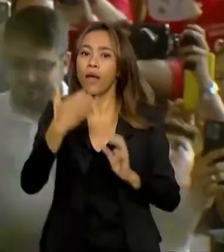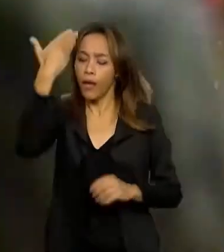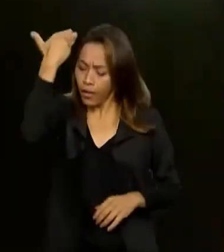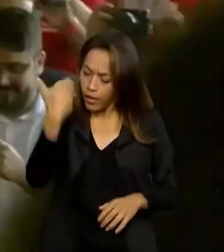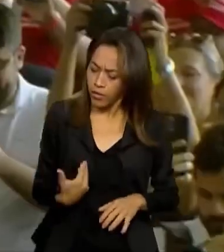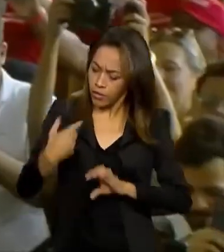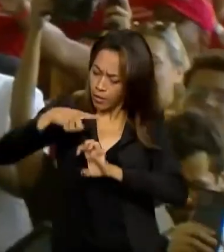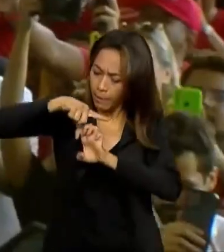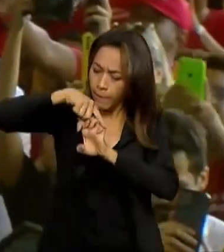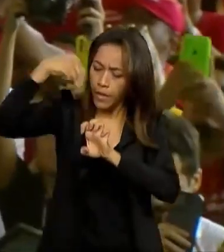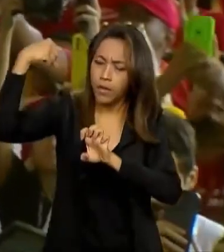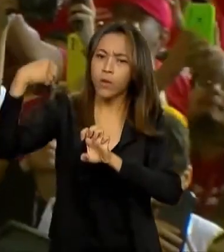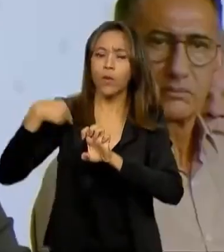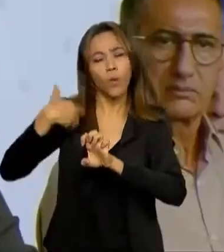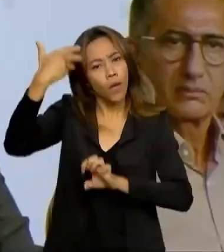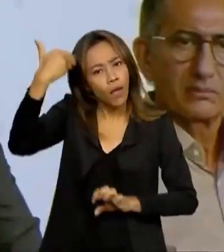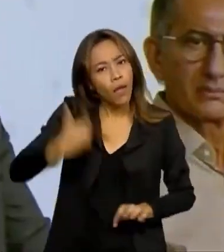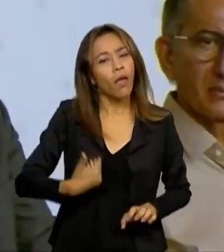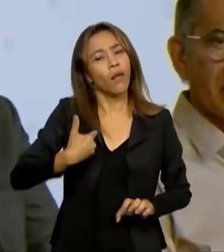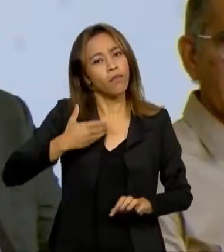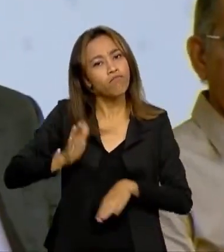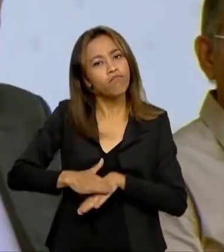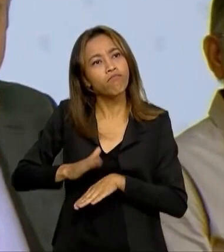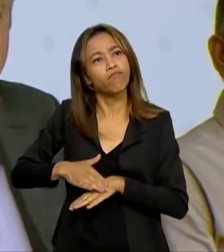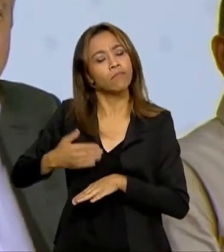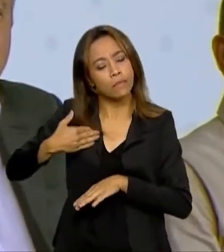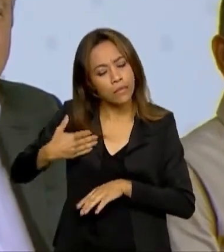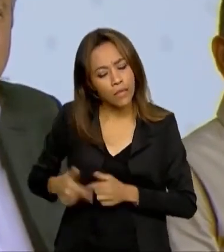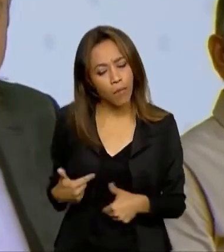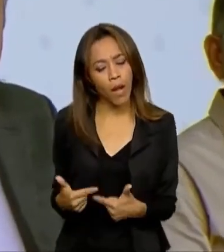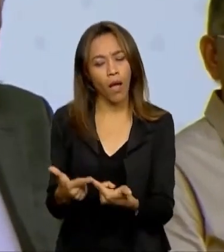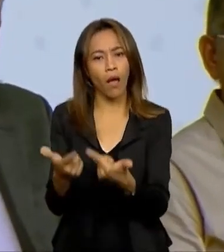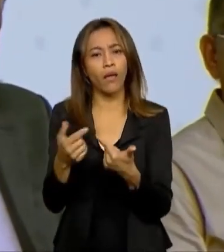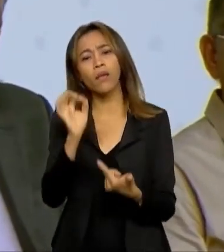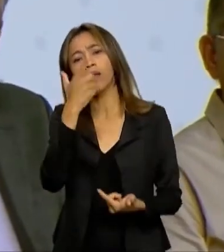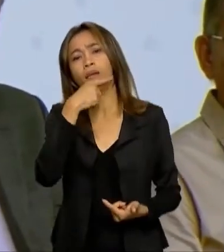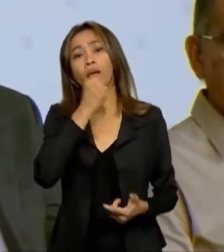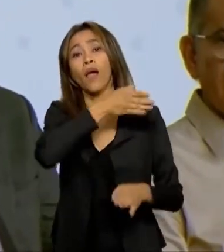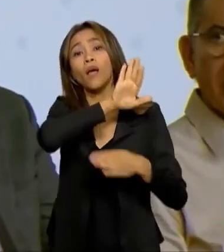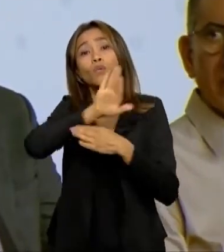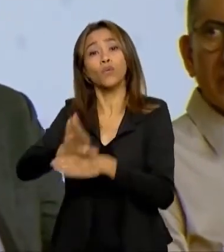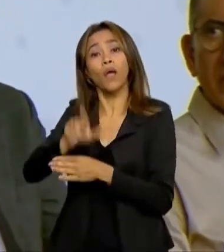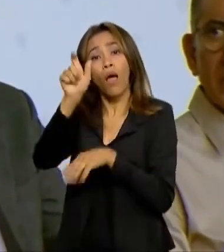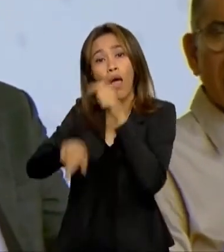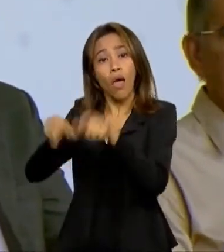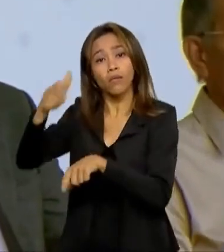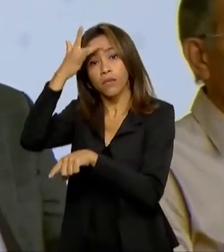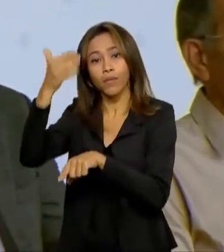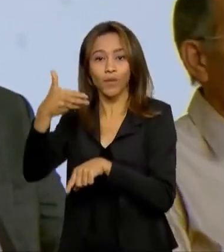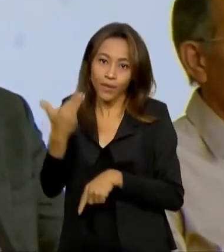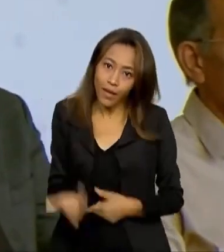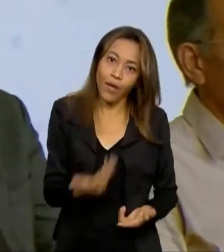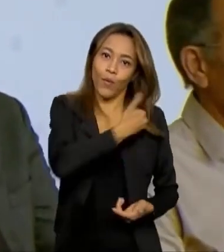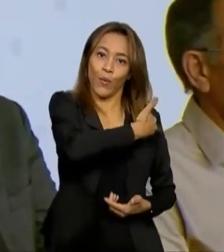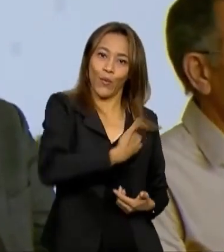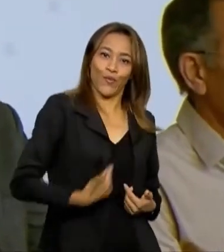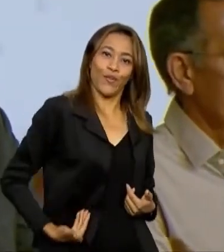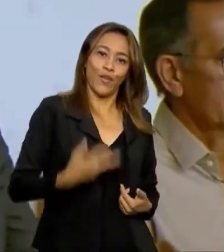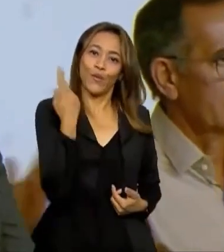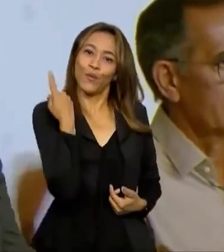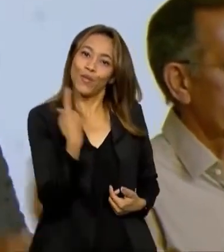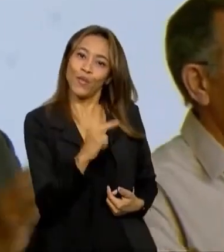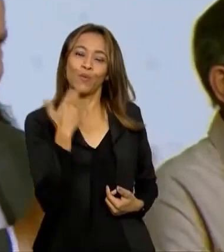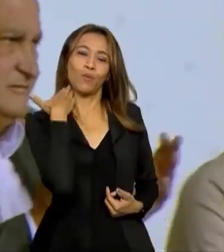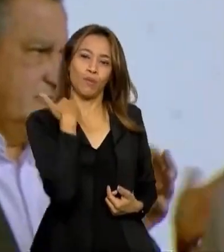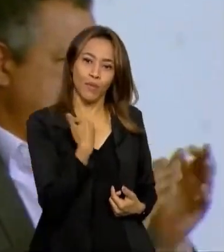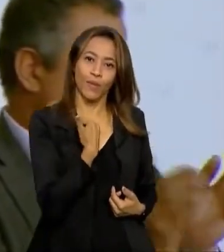empreendedores, eles querem trabalhar por conta própria. E quem é que pode ajudá-los, se não o Estado, com os seus bancos